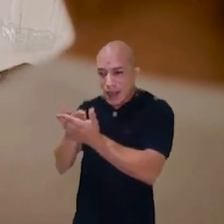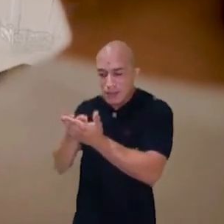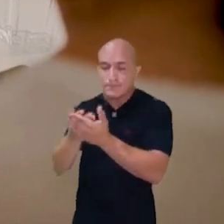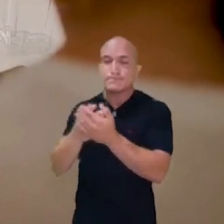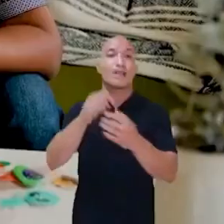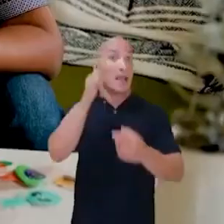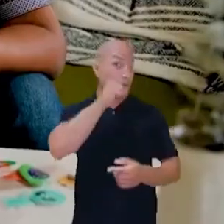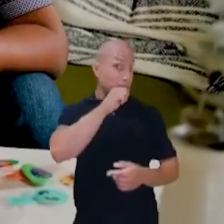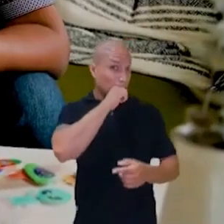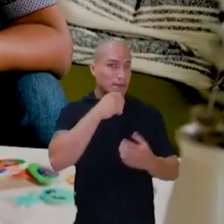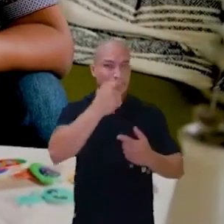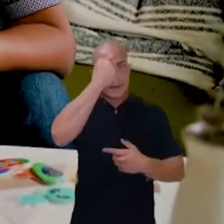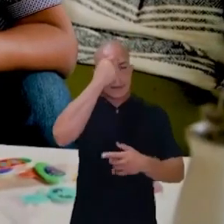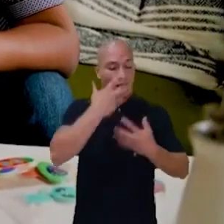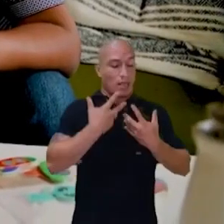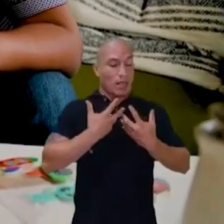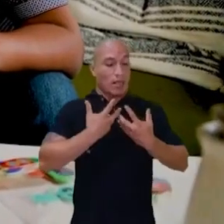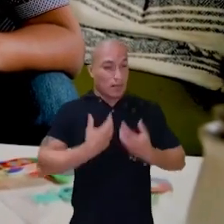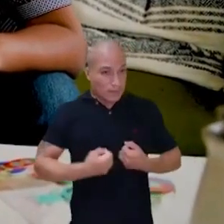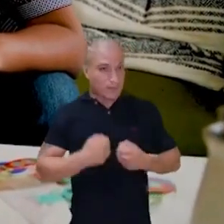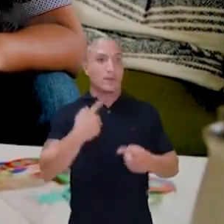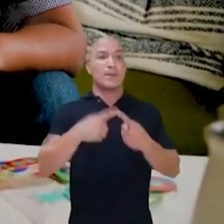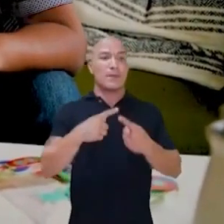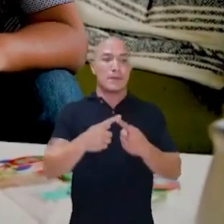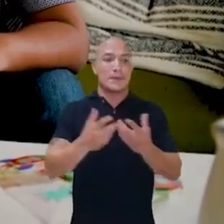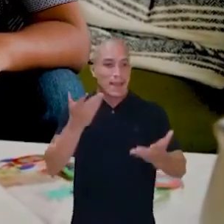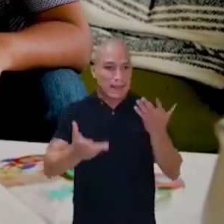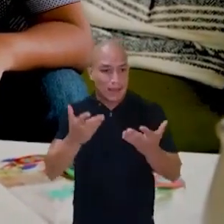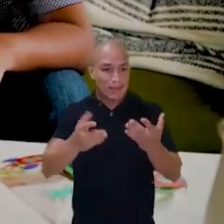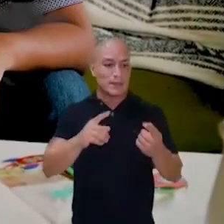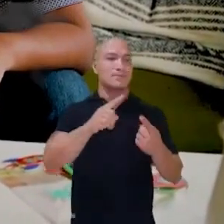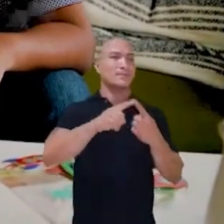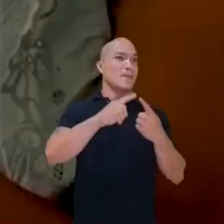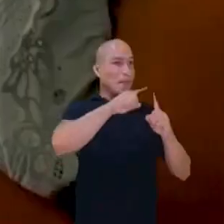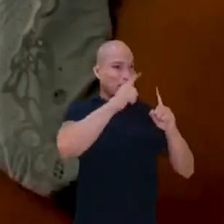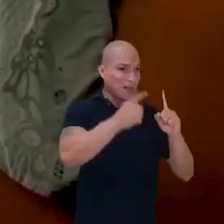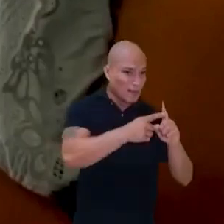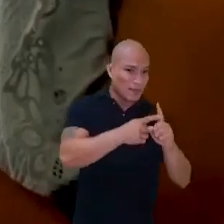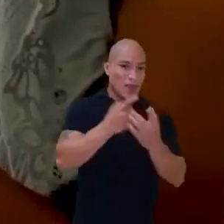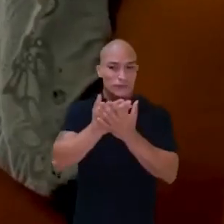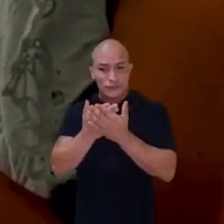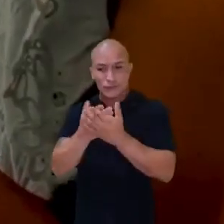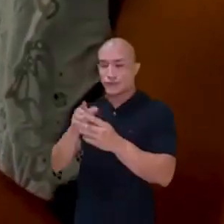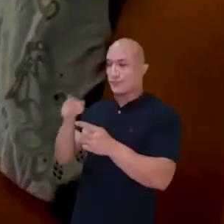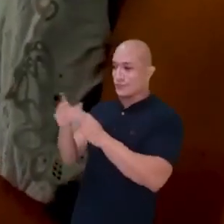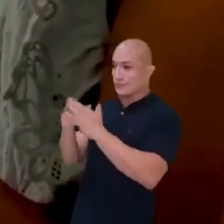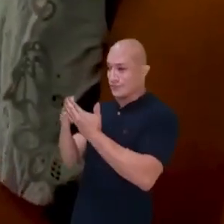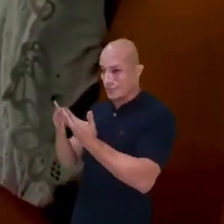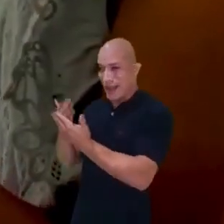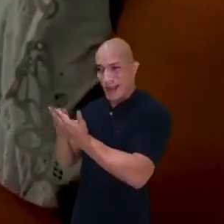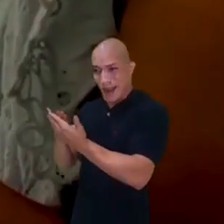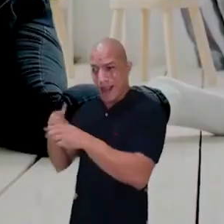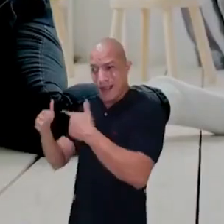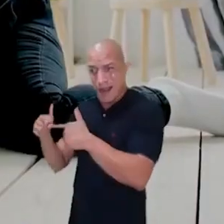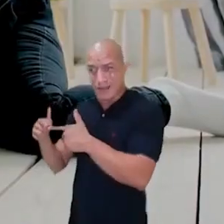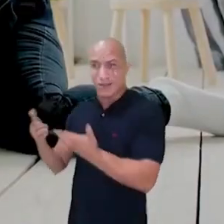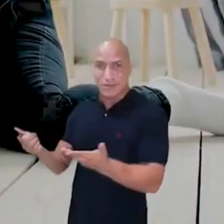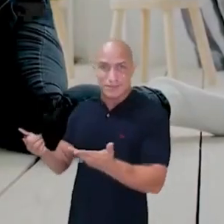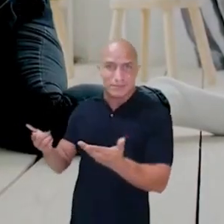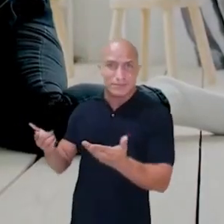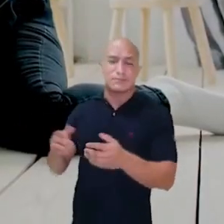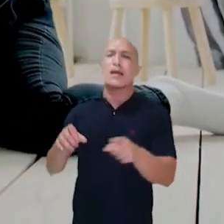fato apenas meu, isolado, mas que haviam outras mães que tinham esta necessidade diária de